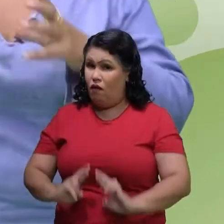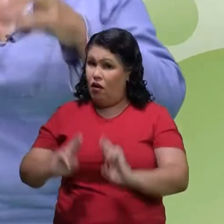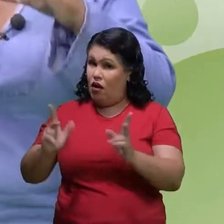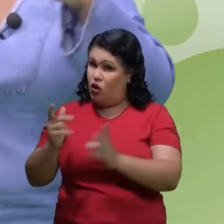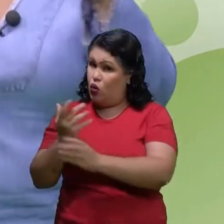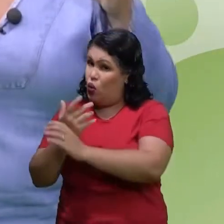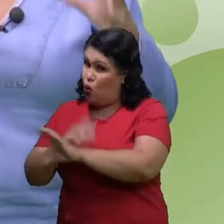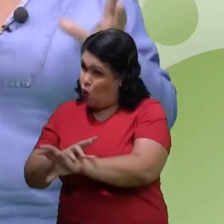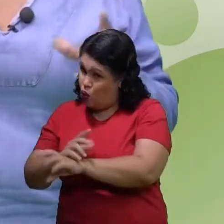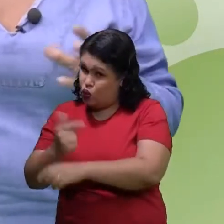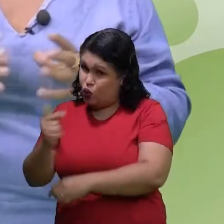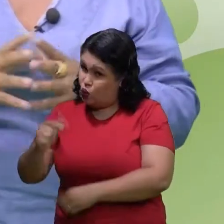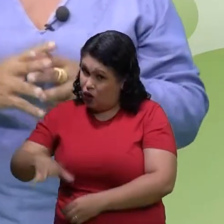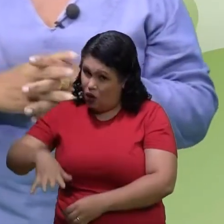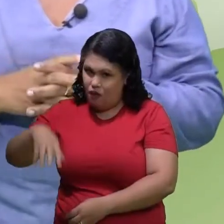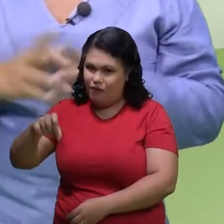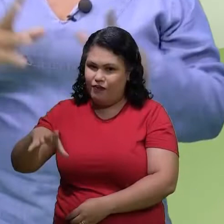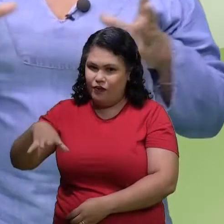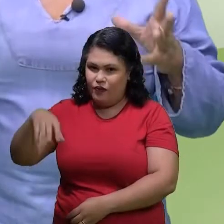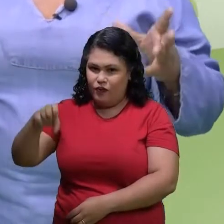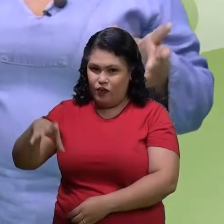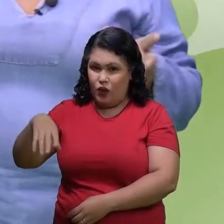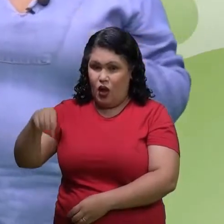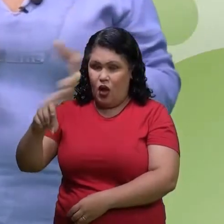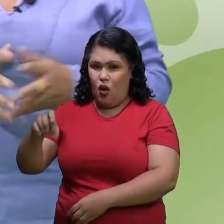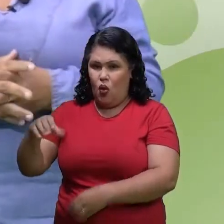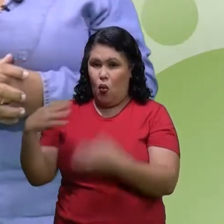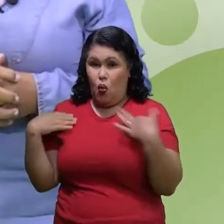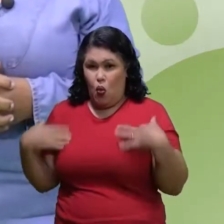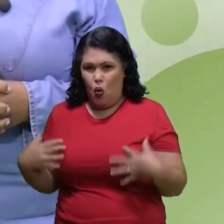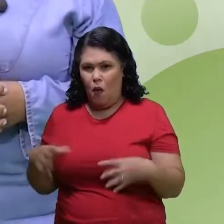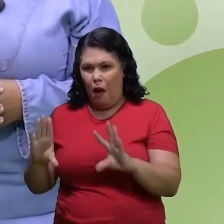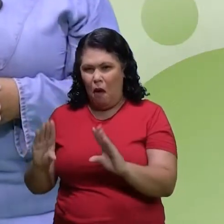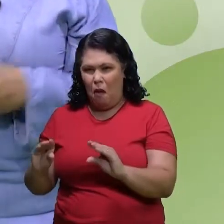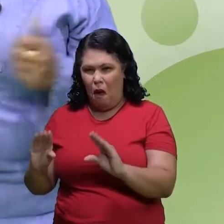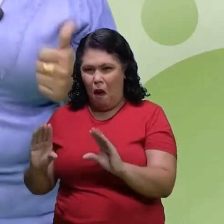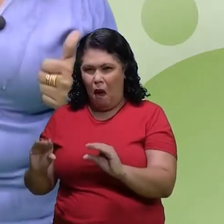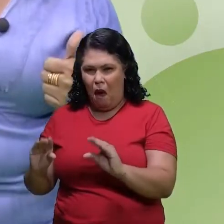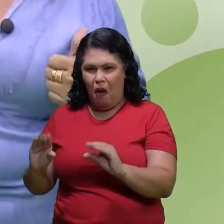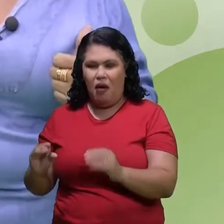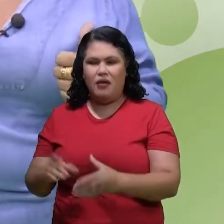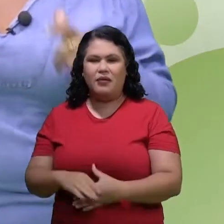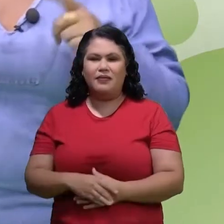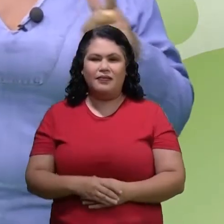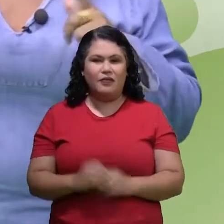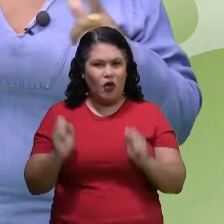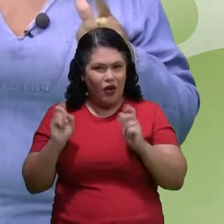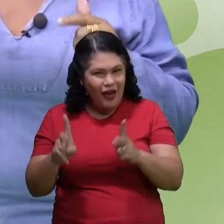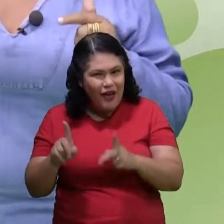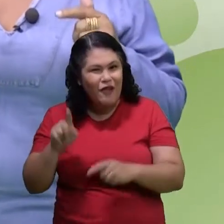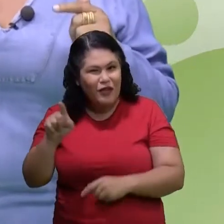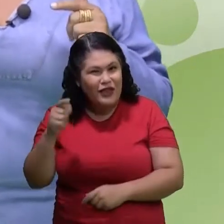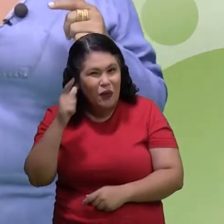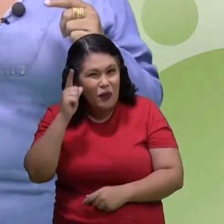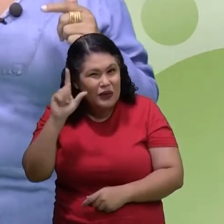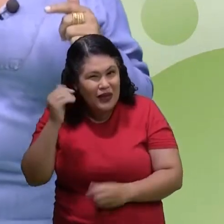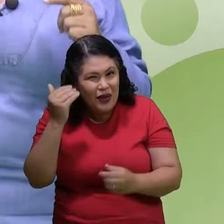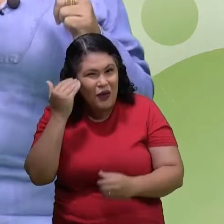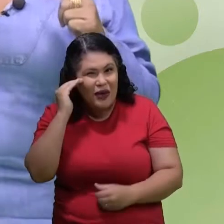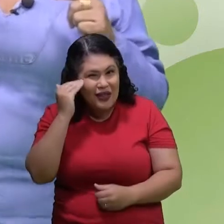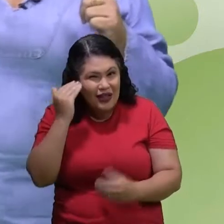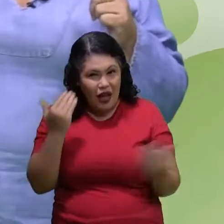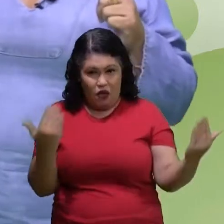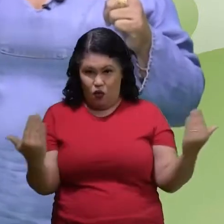invertebrado. Corpo muito mole, né? Não tem a estrutura que tem o peixinho. Tudo bem? Deu para fazer essa comparação?